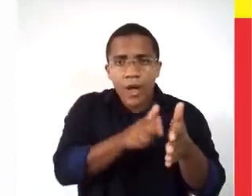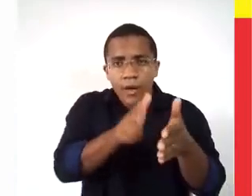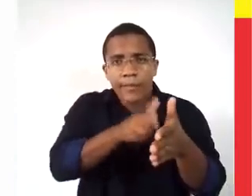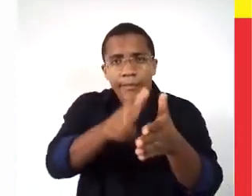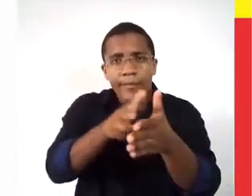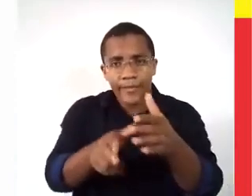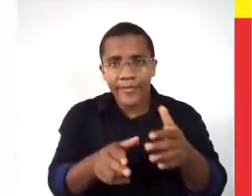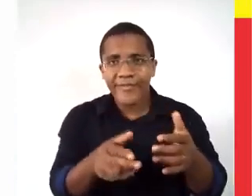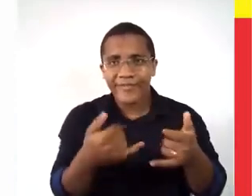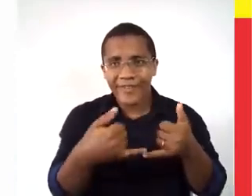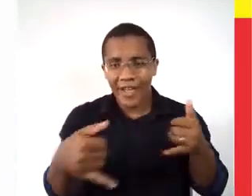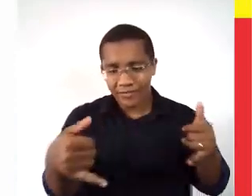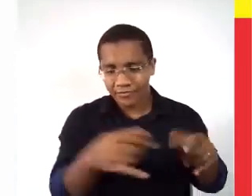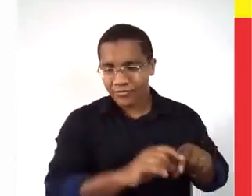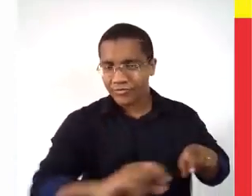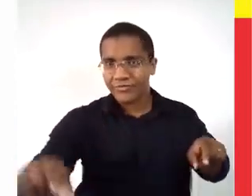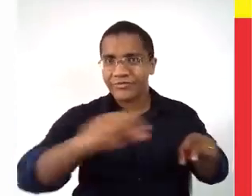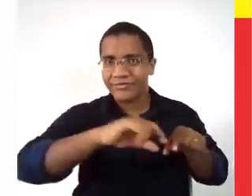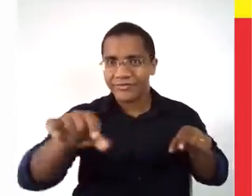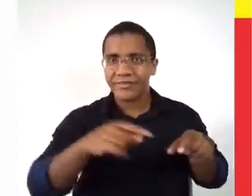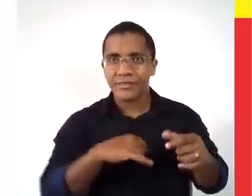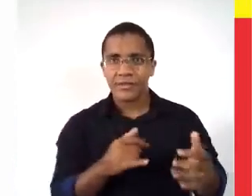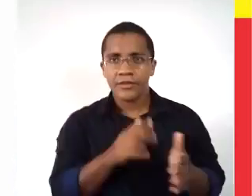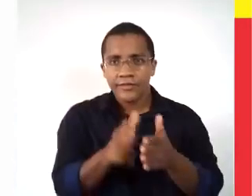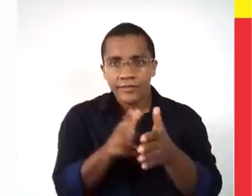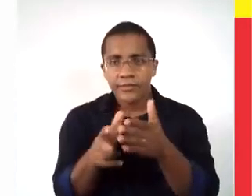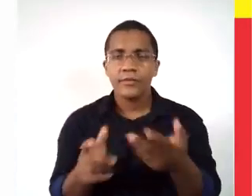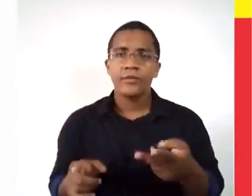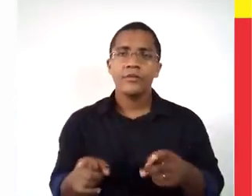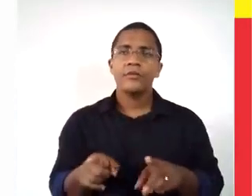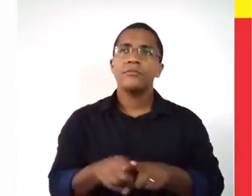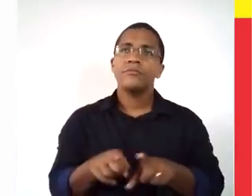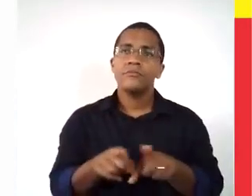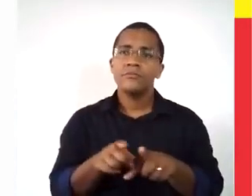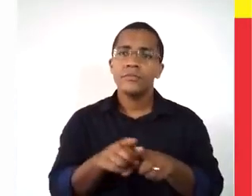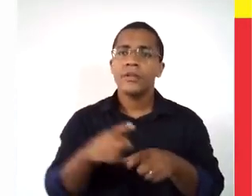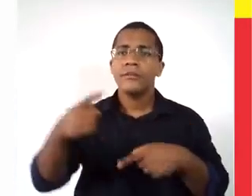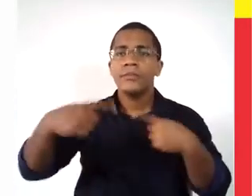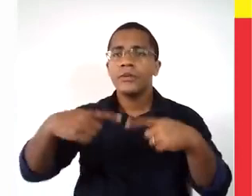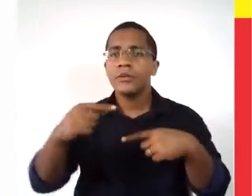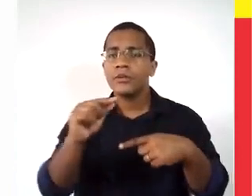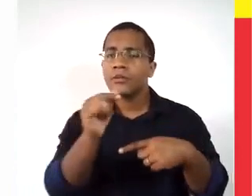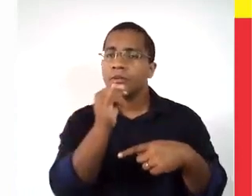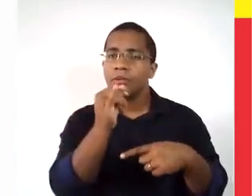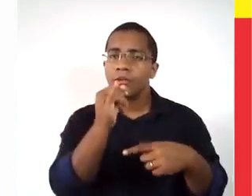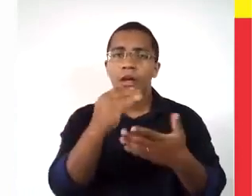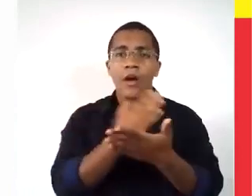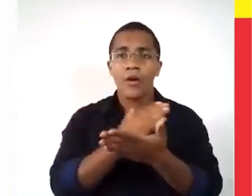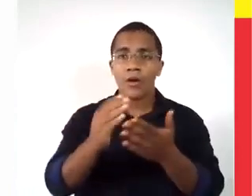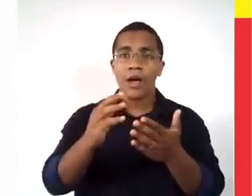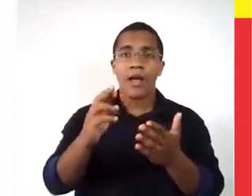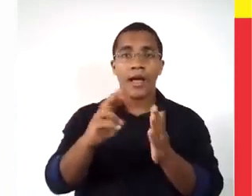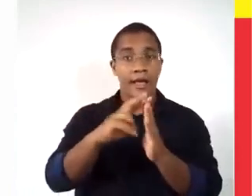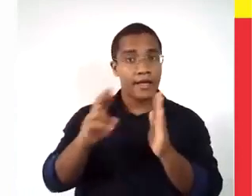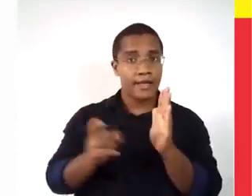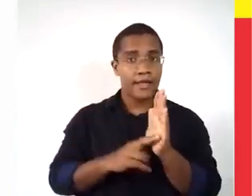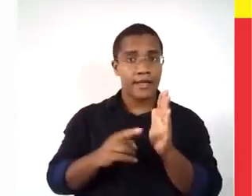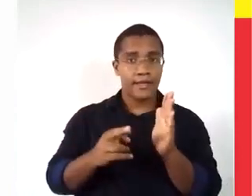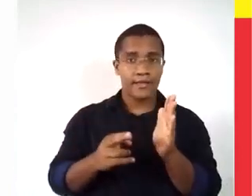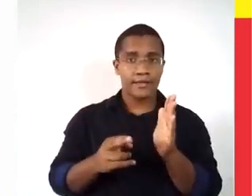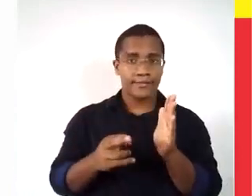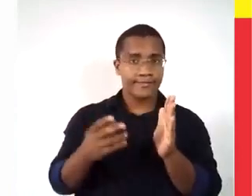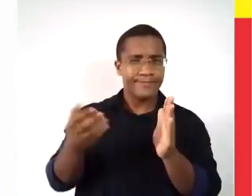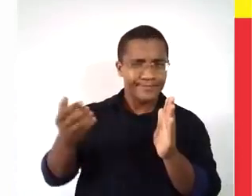esses países, tá? Vamos ter aí também as políticas de ocorrência, de impedimento de distorção de algumas regras de mercado.